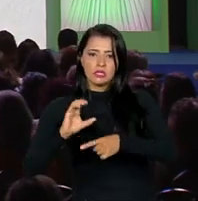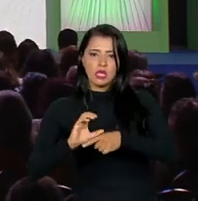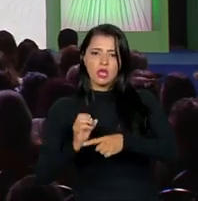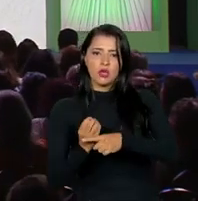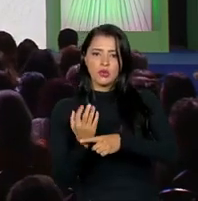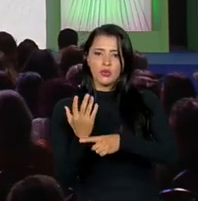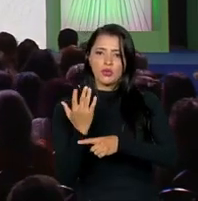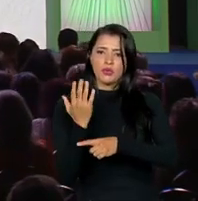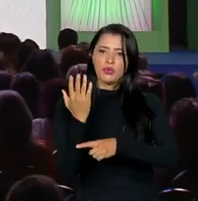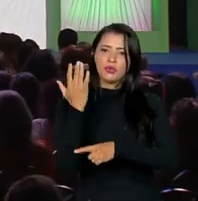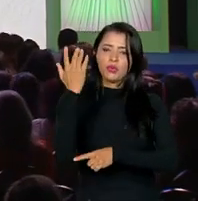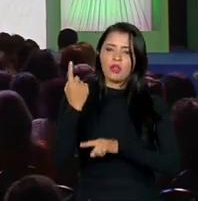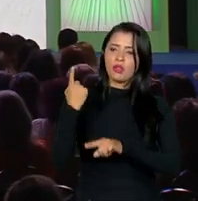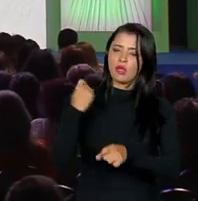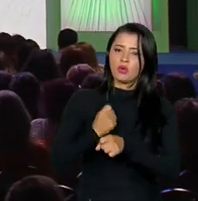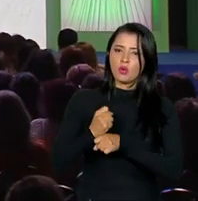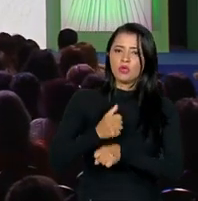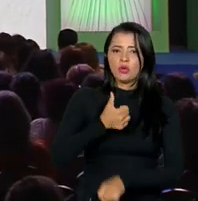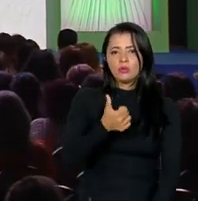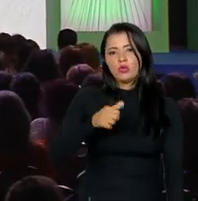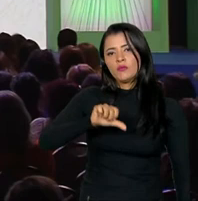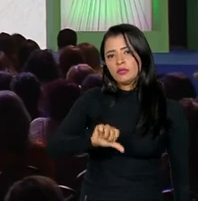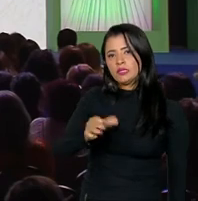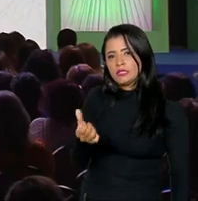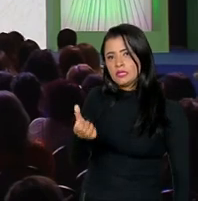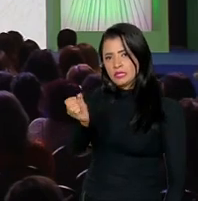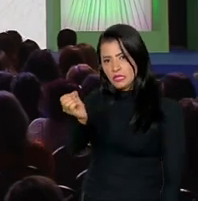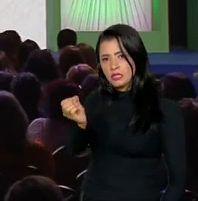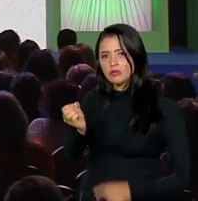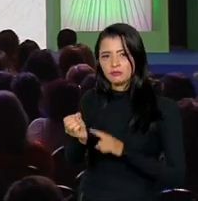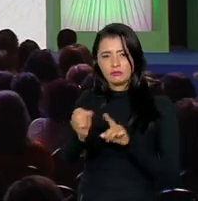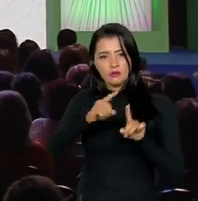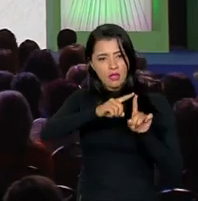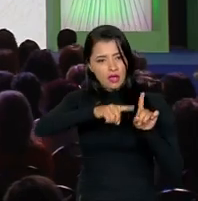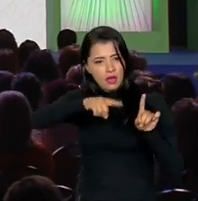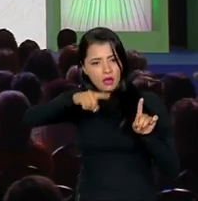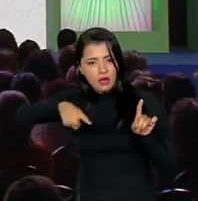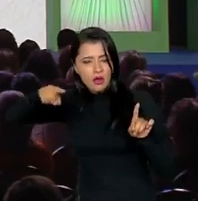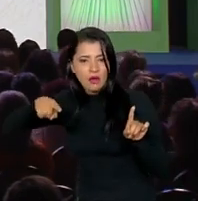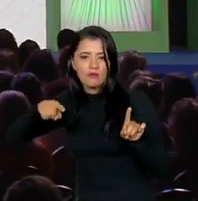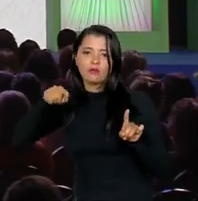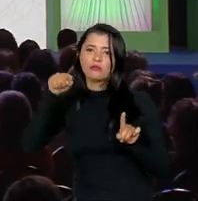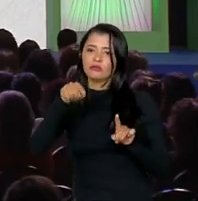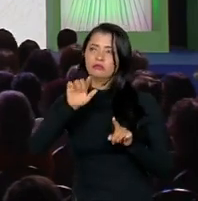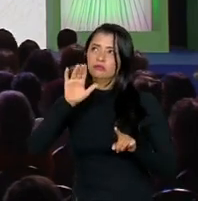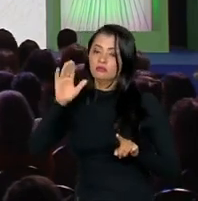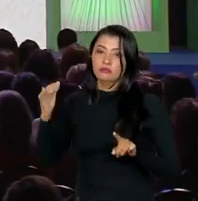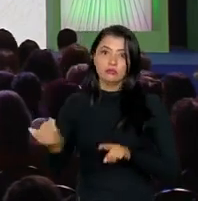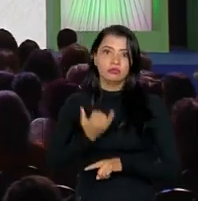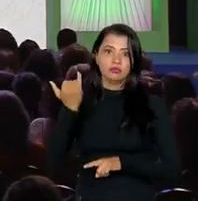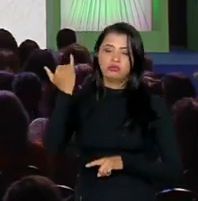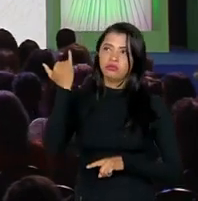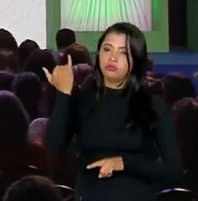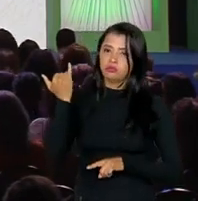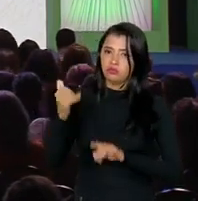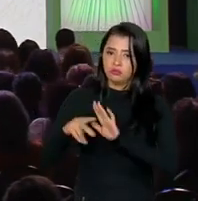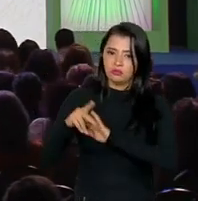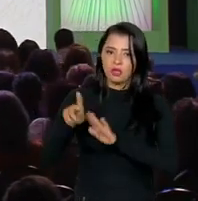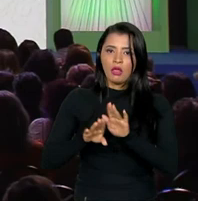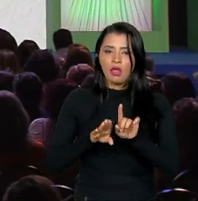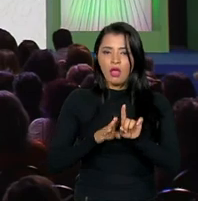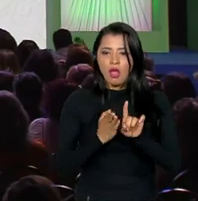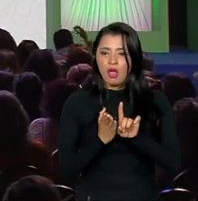estufa, desde 1960. Esse gráfico já é bastante significativo da